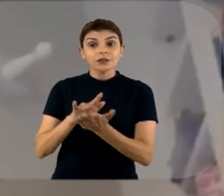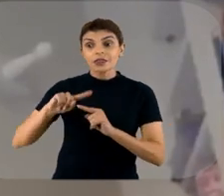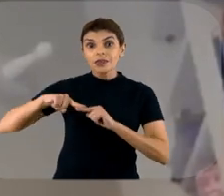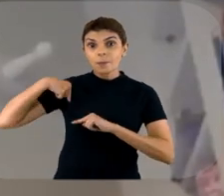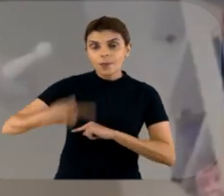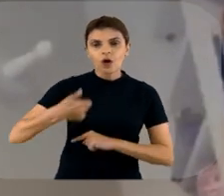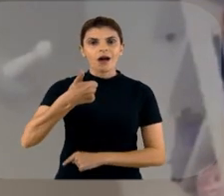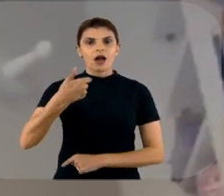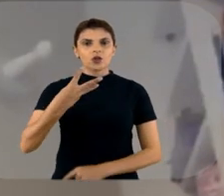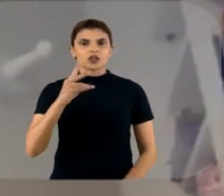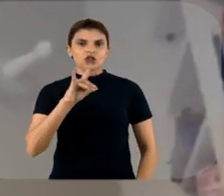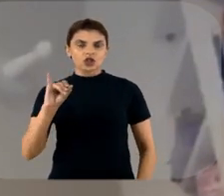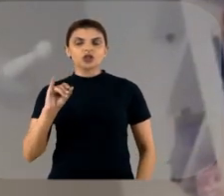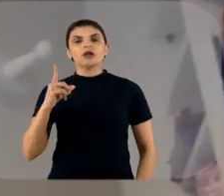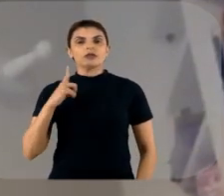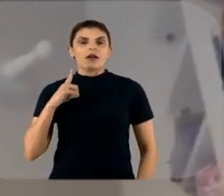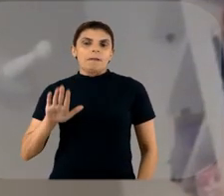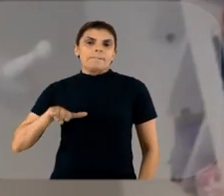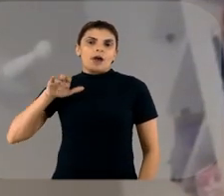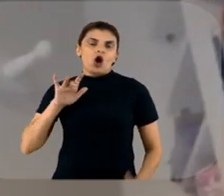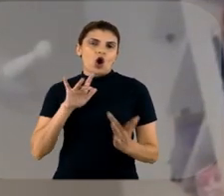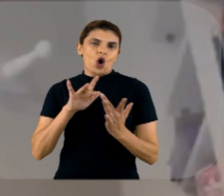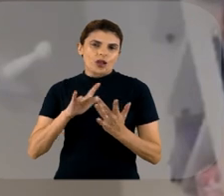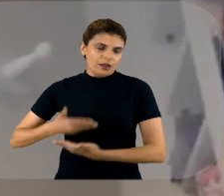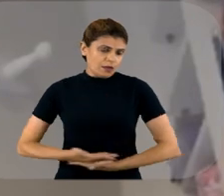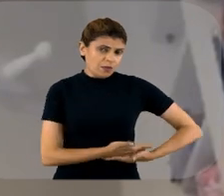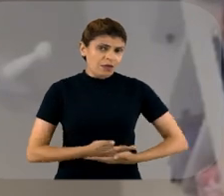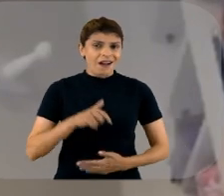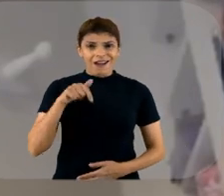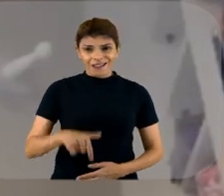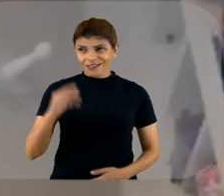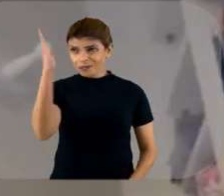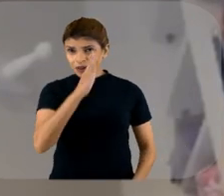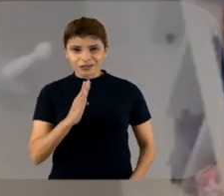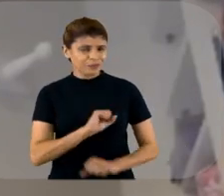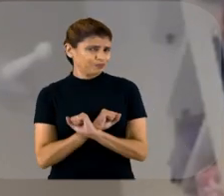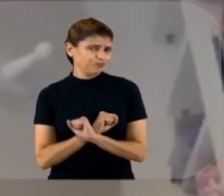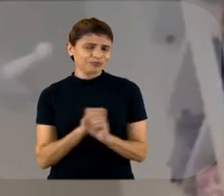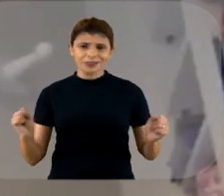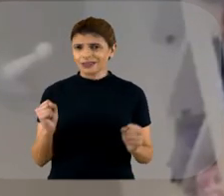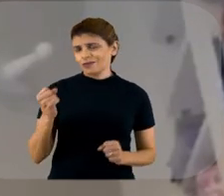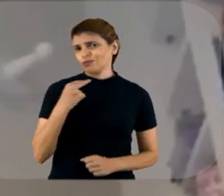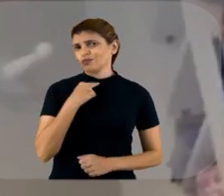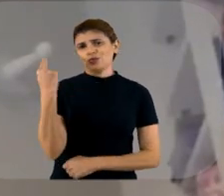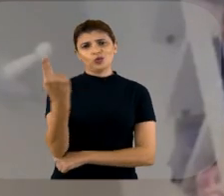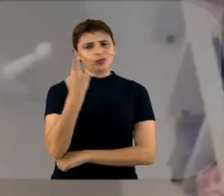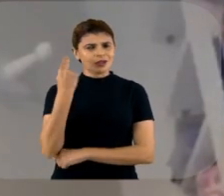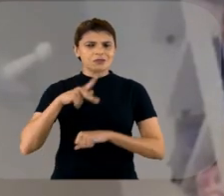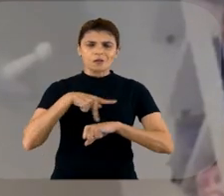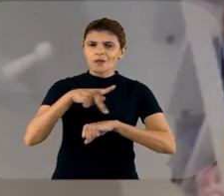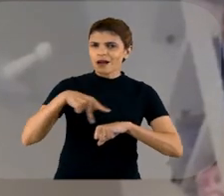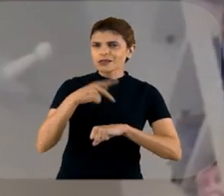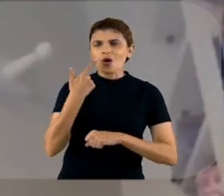que que que a mãe tinha contato com o bebê acho que na nossa realidade é quase impensável isso mesmo eh os países